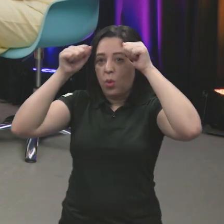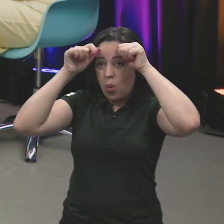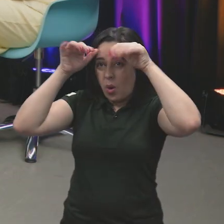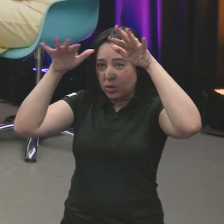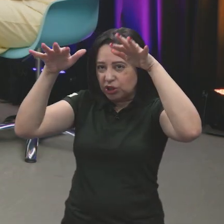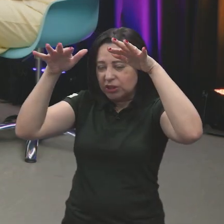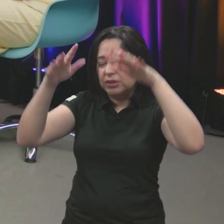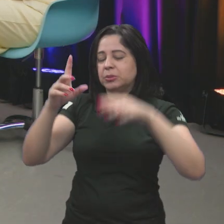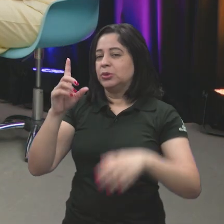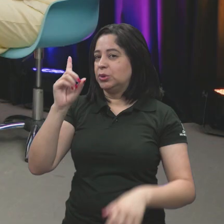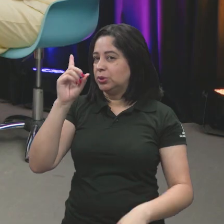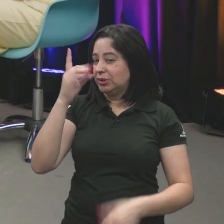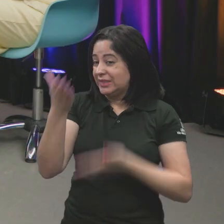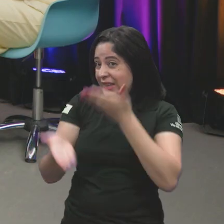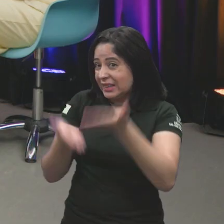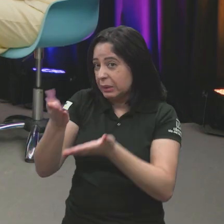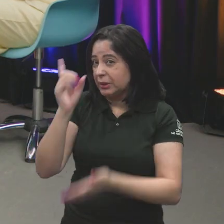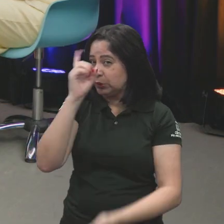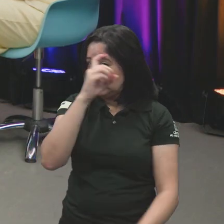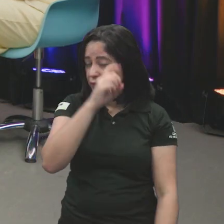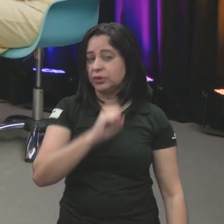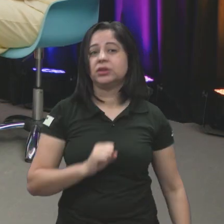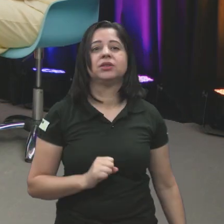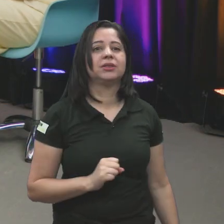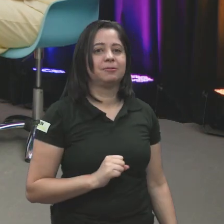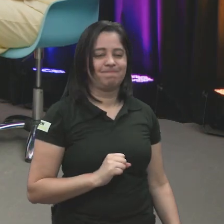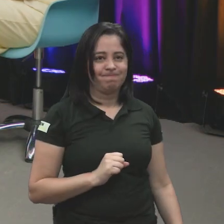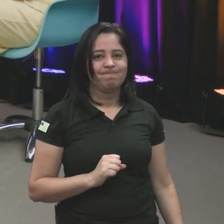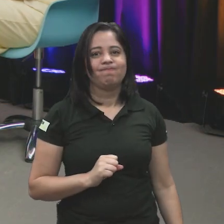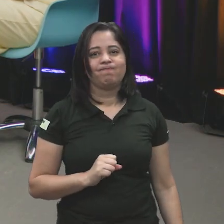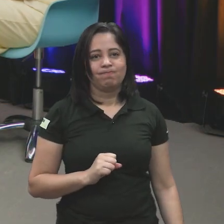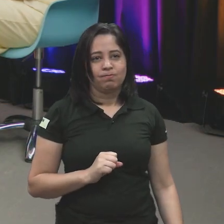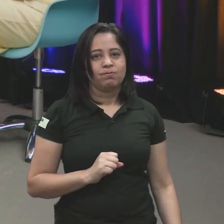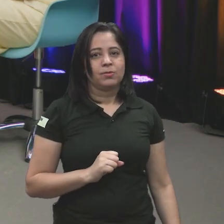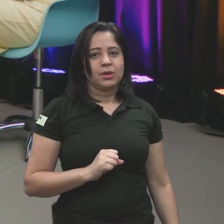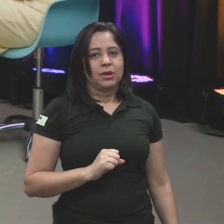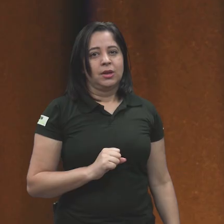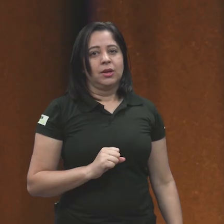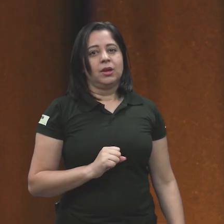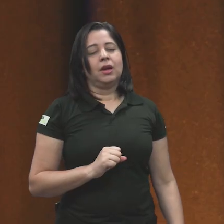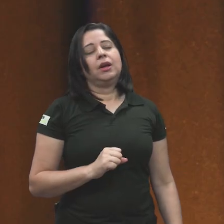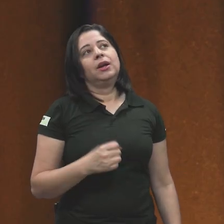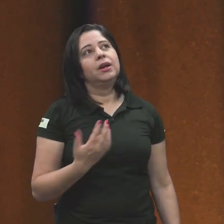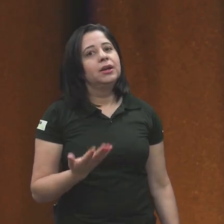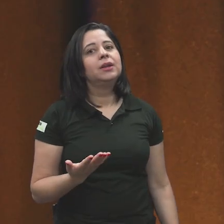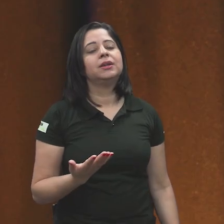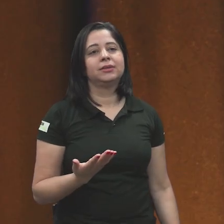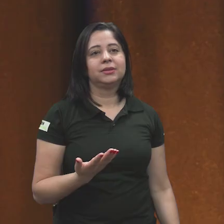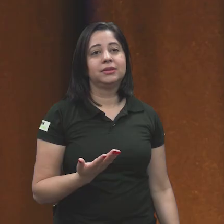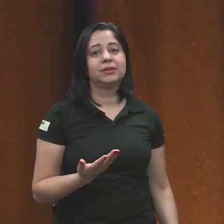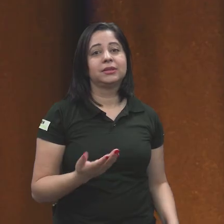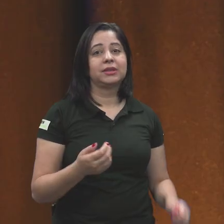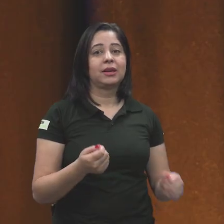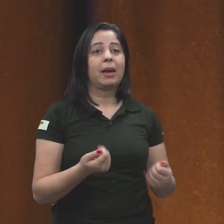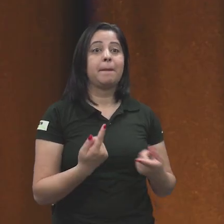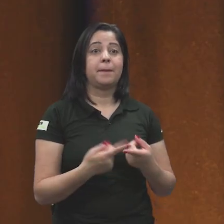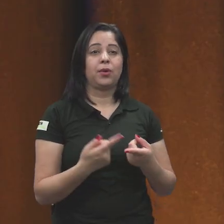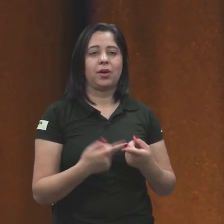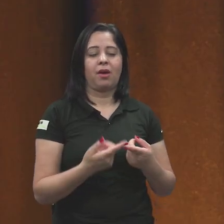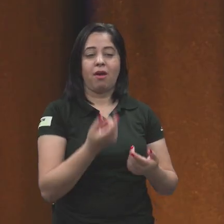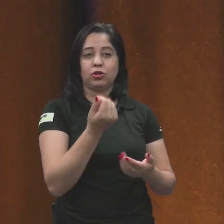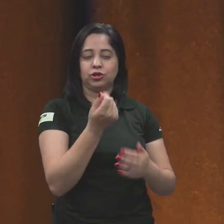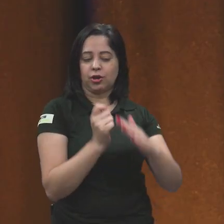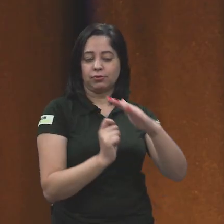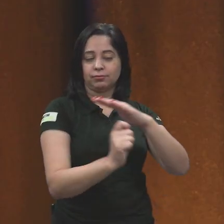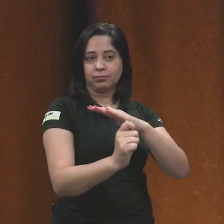muito caro, muito custoso, né? Porque o autista na rede pública é um investimento, eu não vou falar que é um gasto, é um Sim. investimento